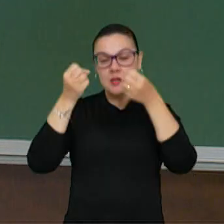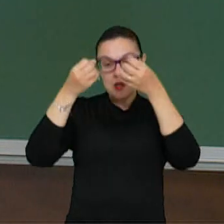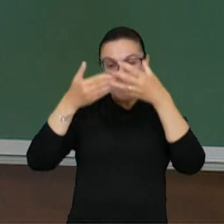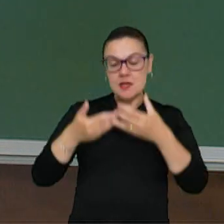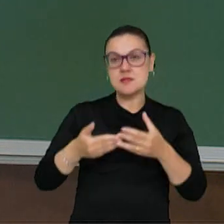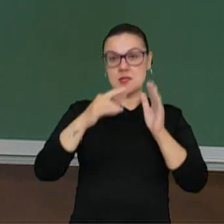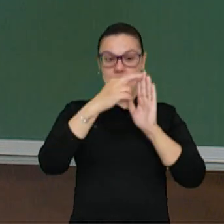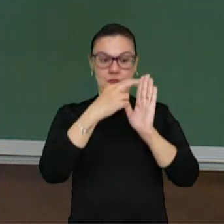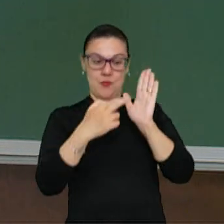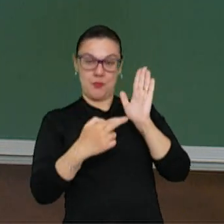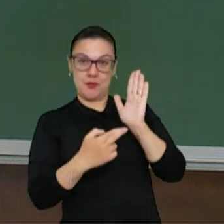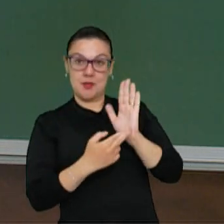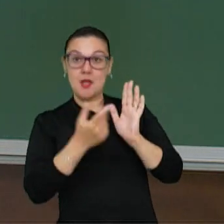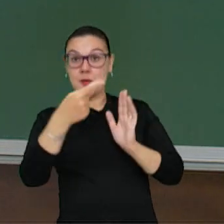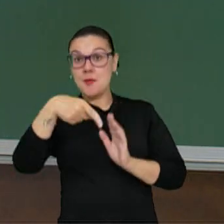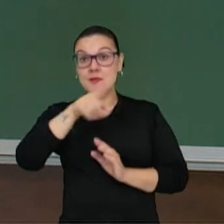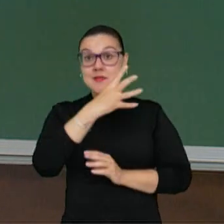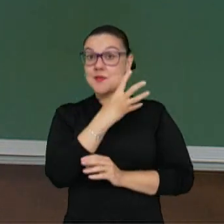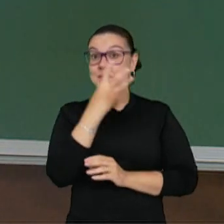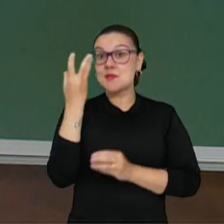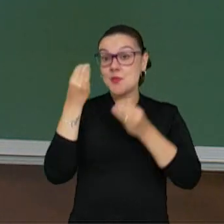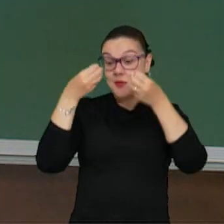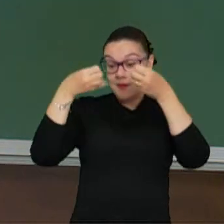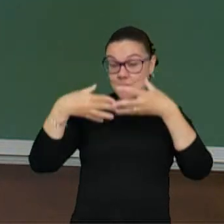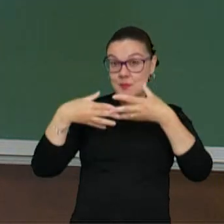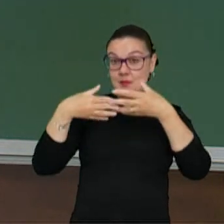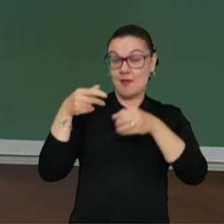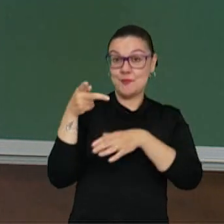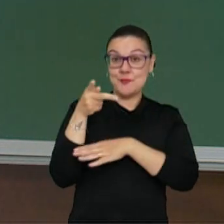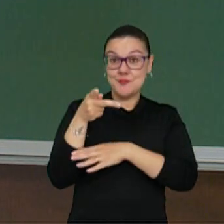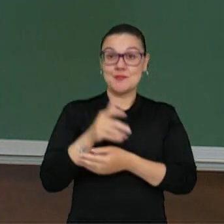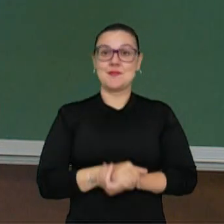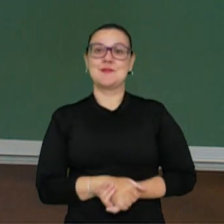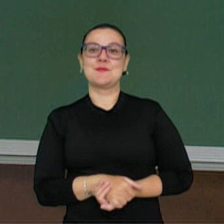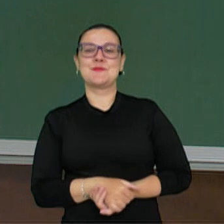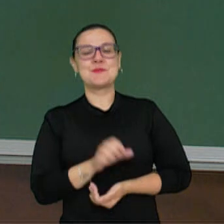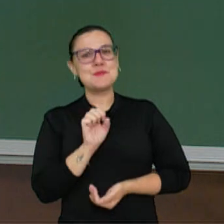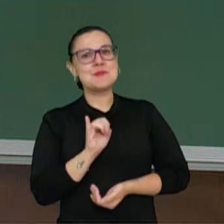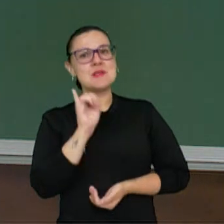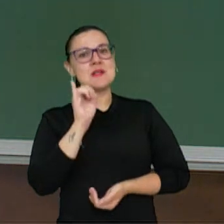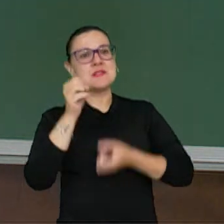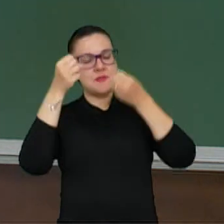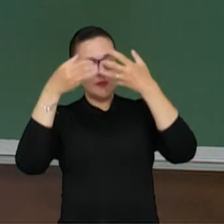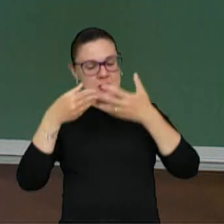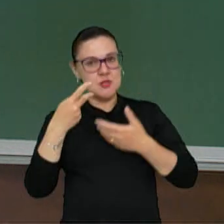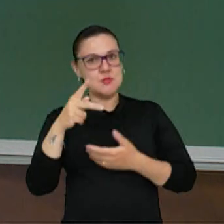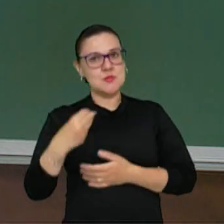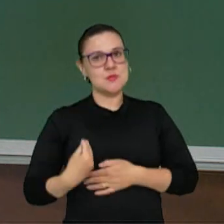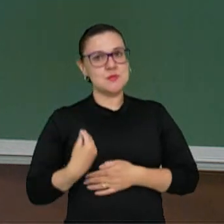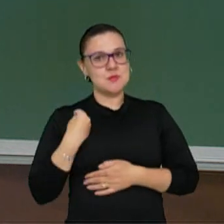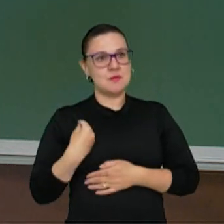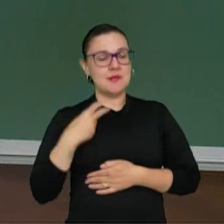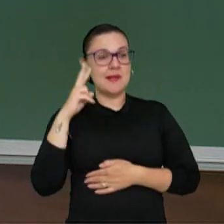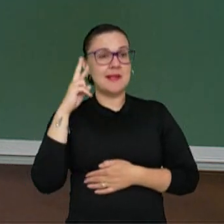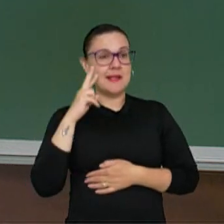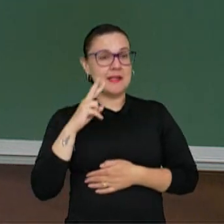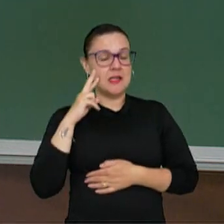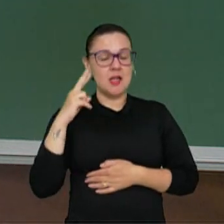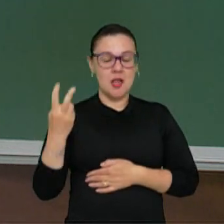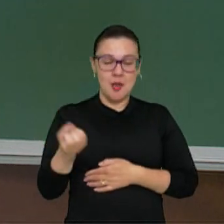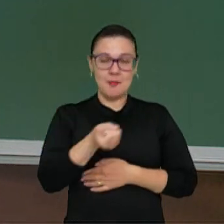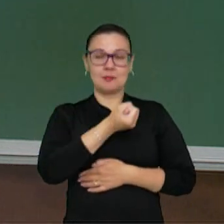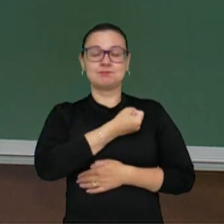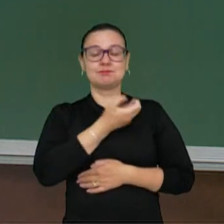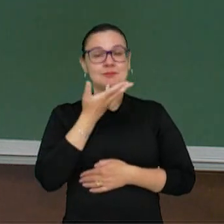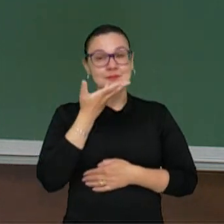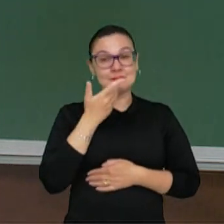Escreva um roteiro para não esquecer o que você vai contar no vídeo. Se você for contar uma coisa sua, lembre desse episódio que te marcou